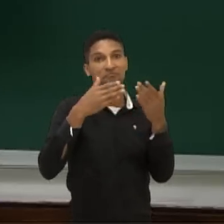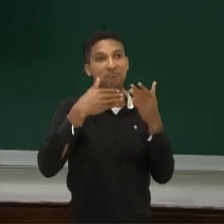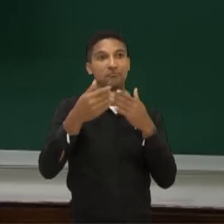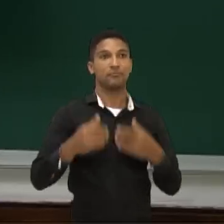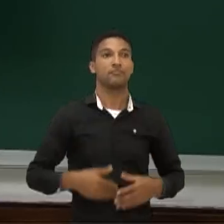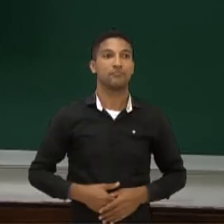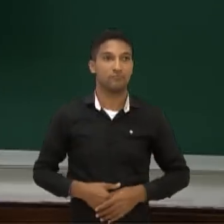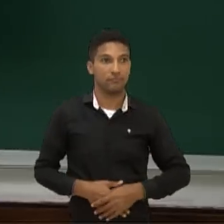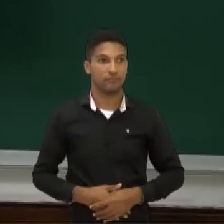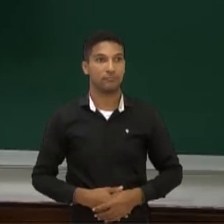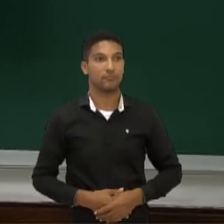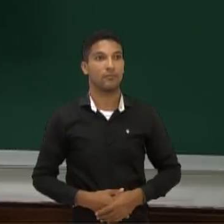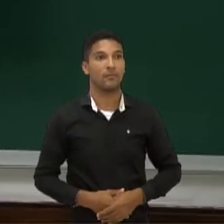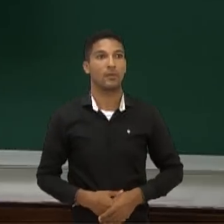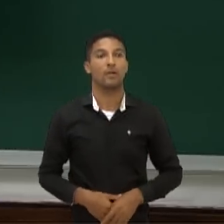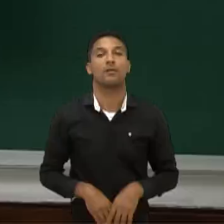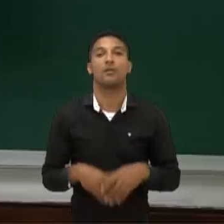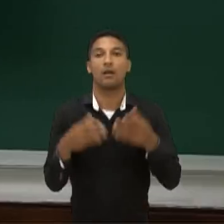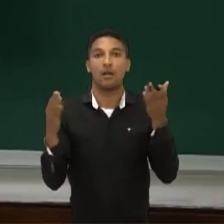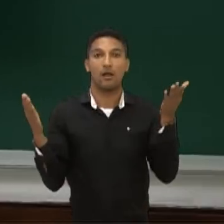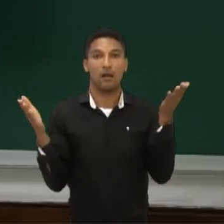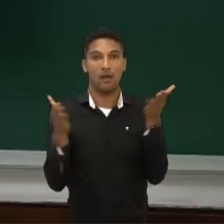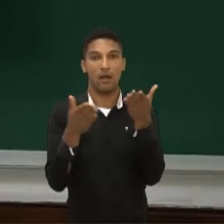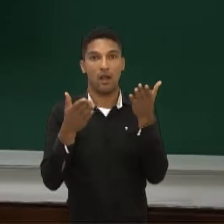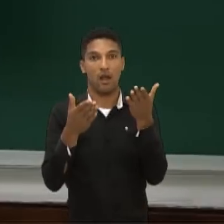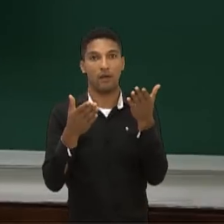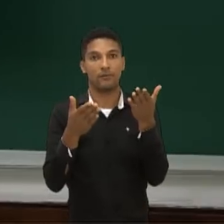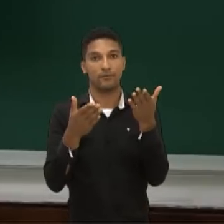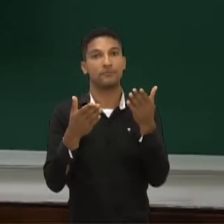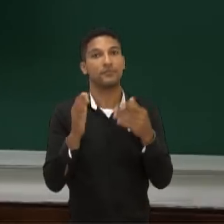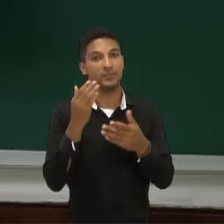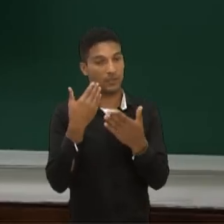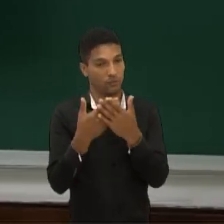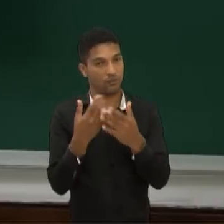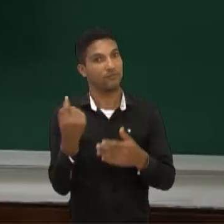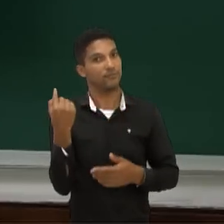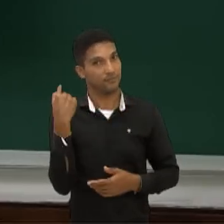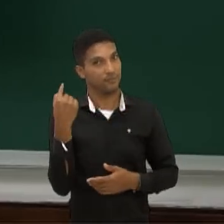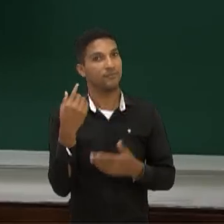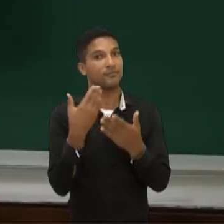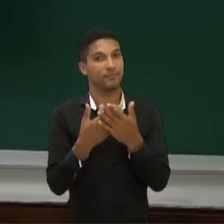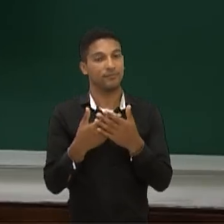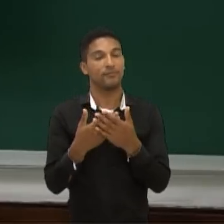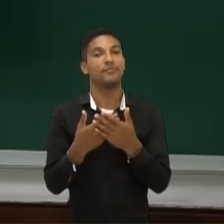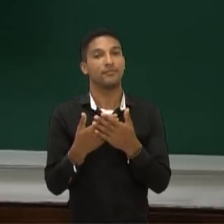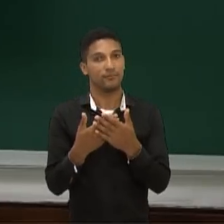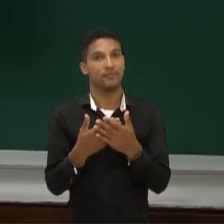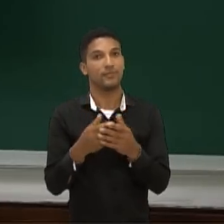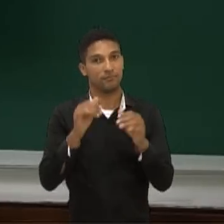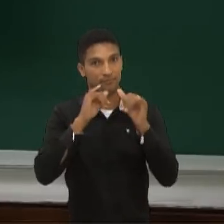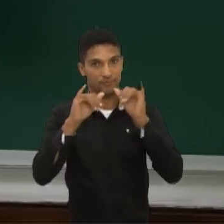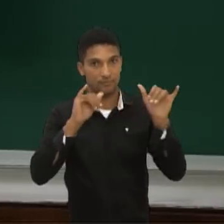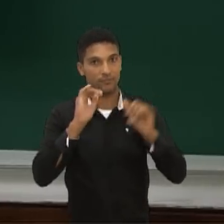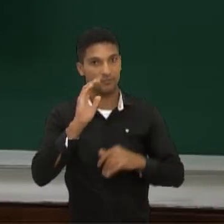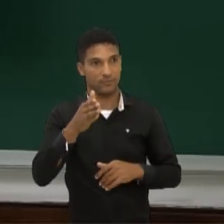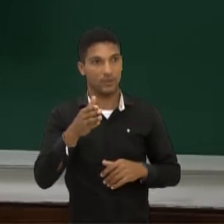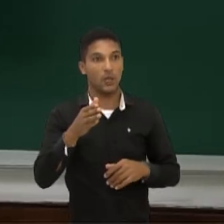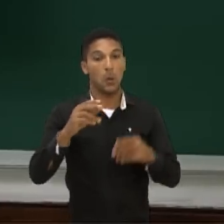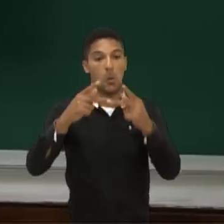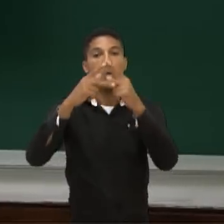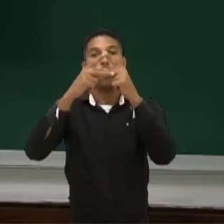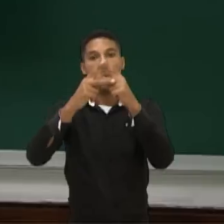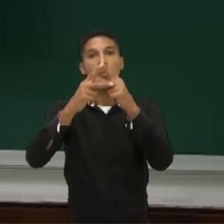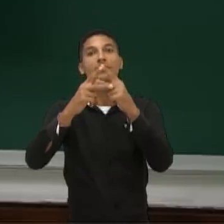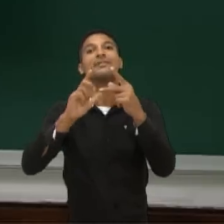bom? Então, olha só. Como vimos anteriormente, já a professora falou para vocês, o triângulo é um polígono que, né,